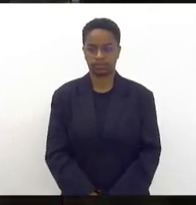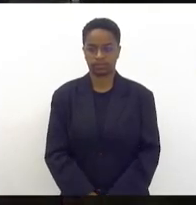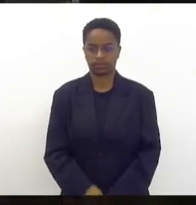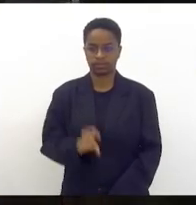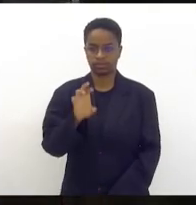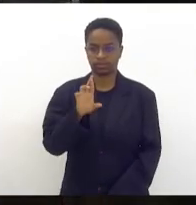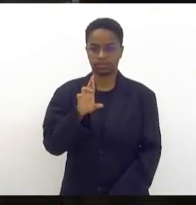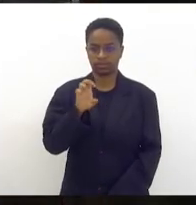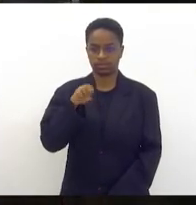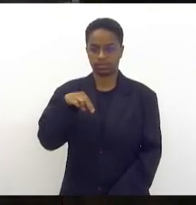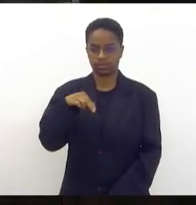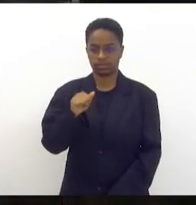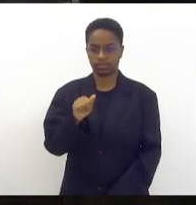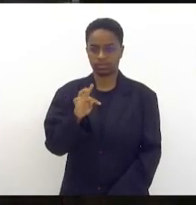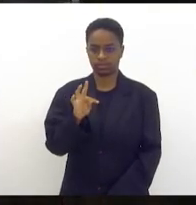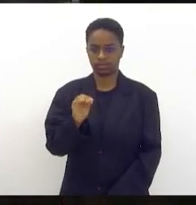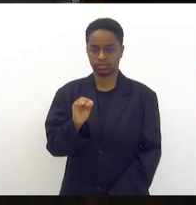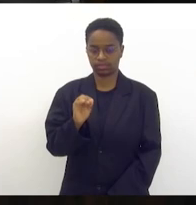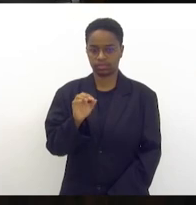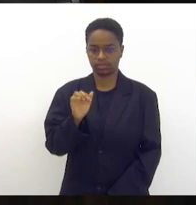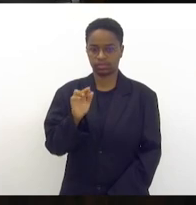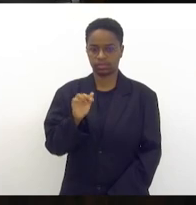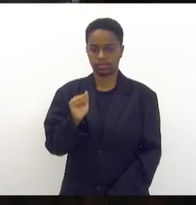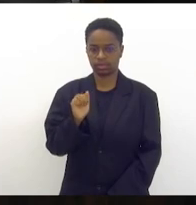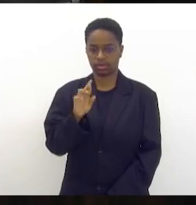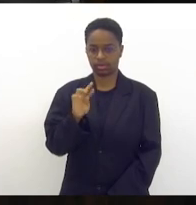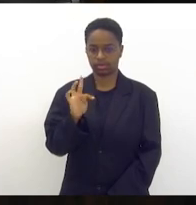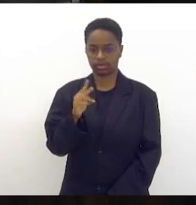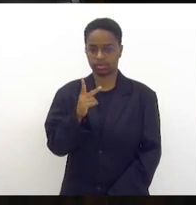Renato Miranda. Arthur Monteiro.